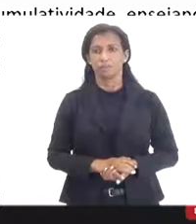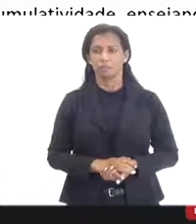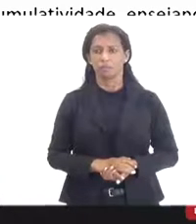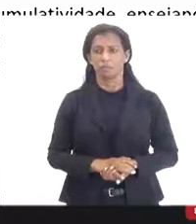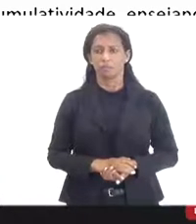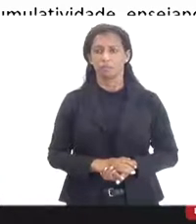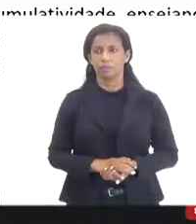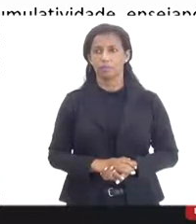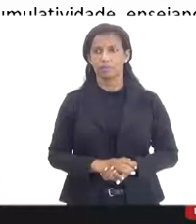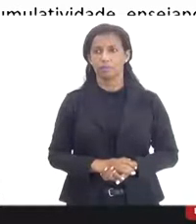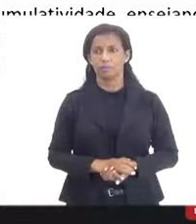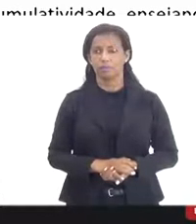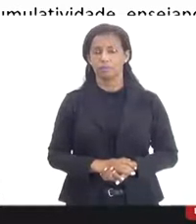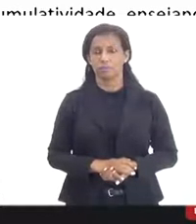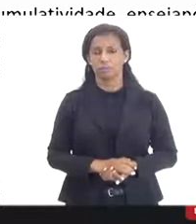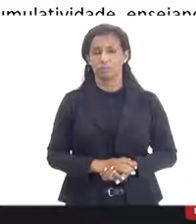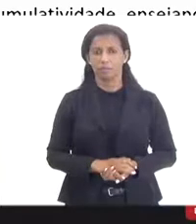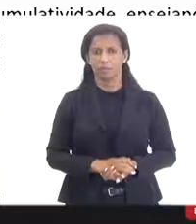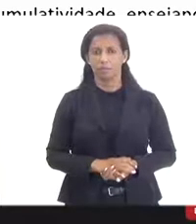Oi?